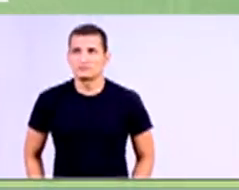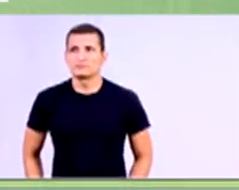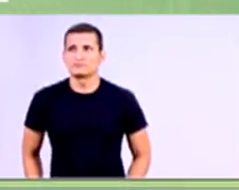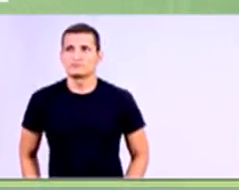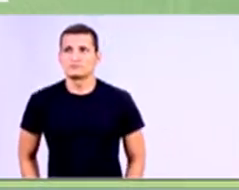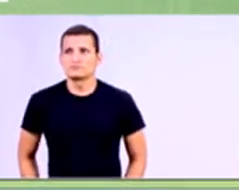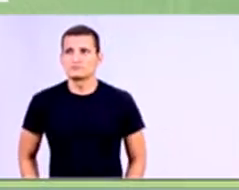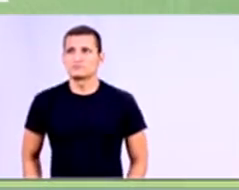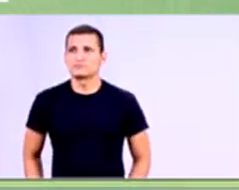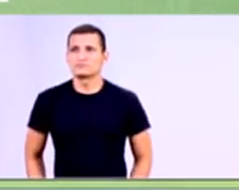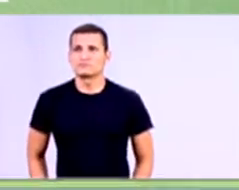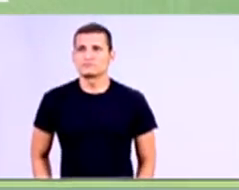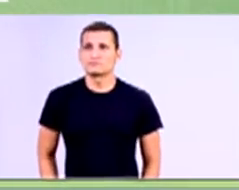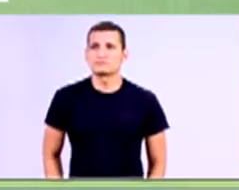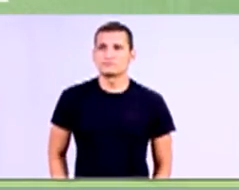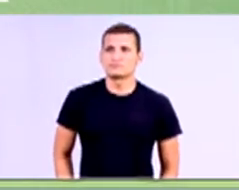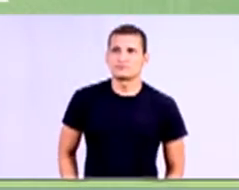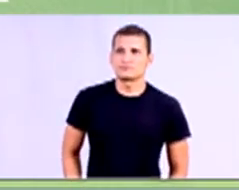rabisquei.